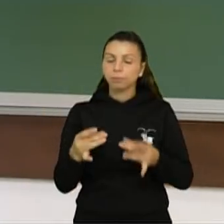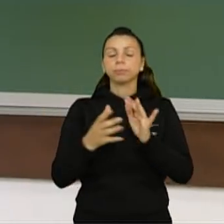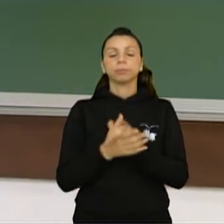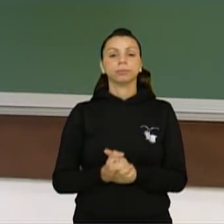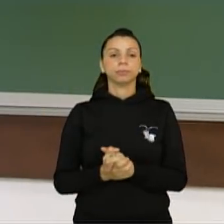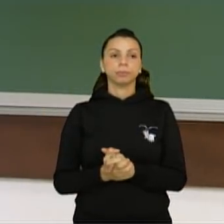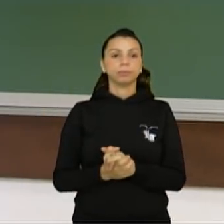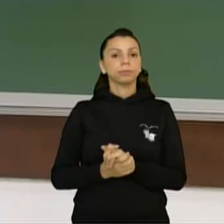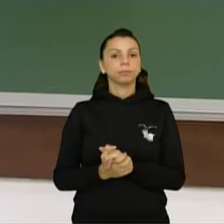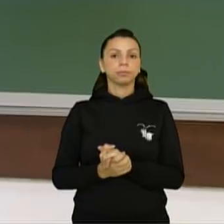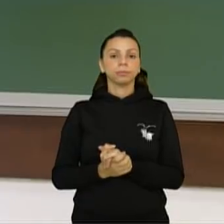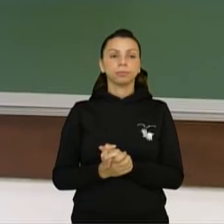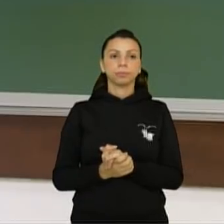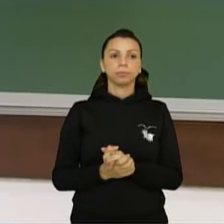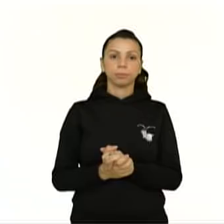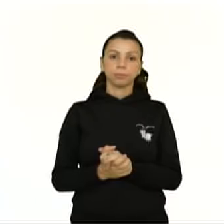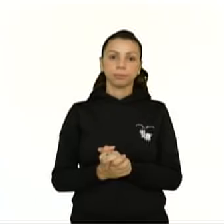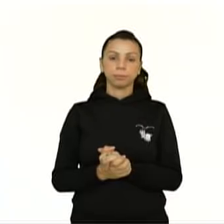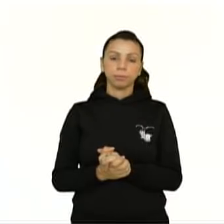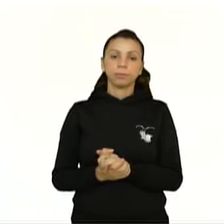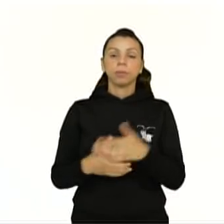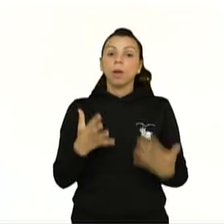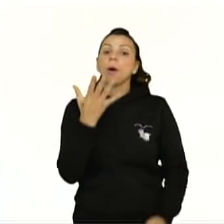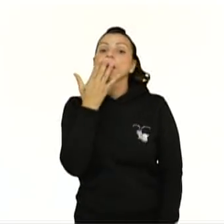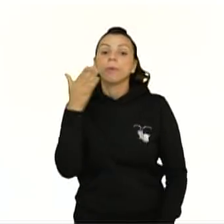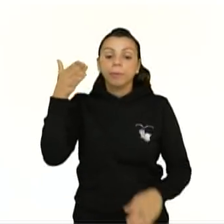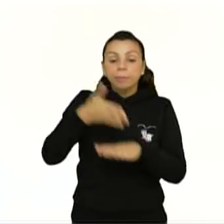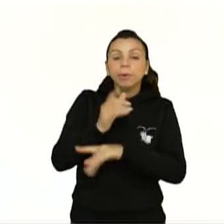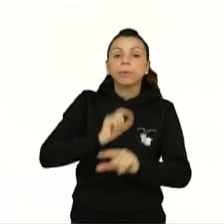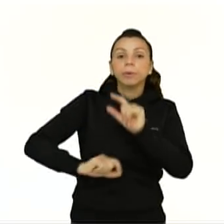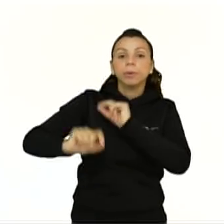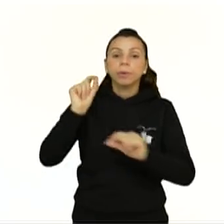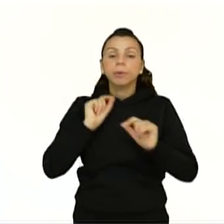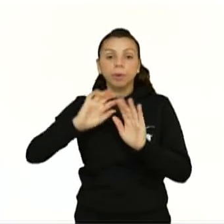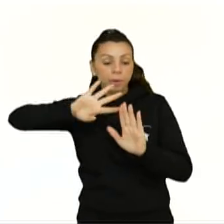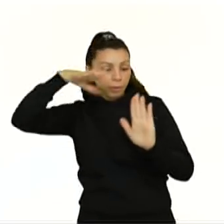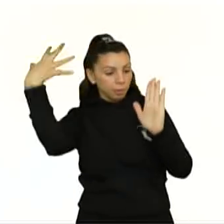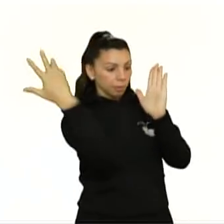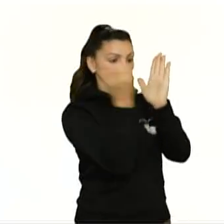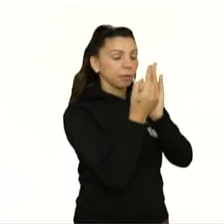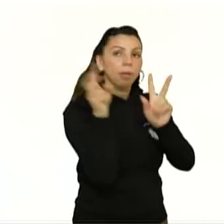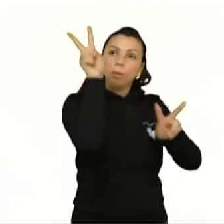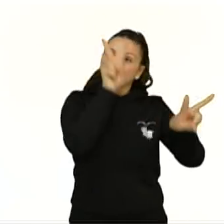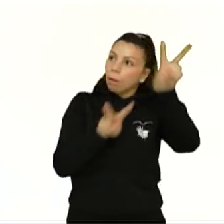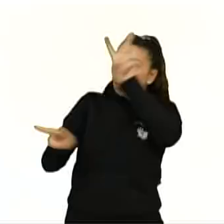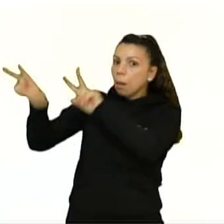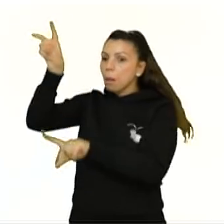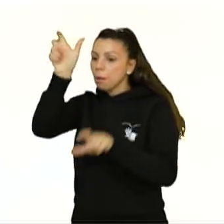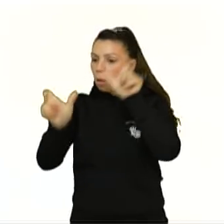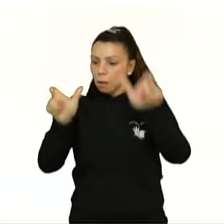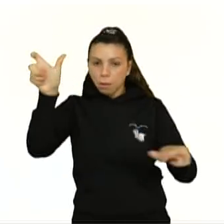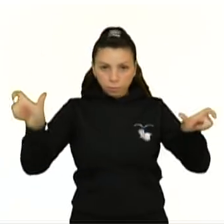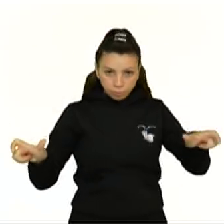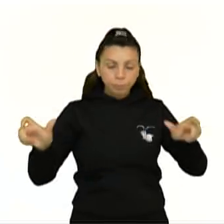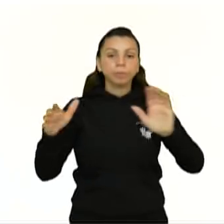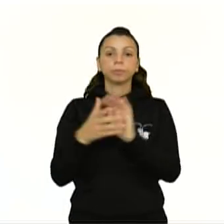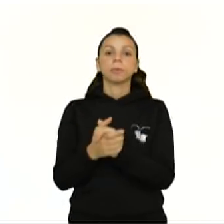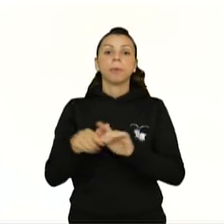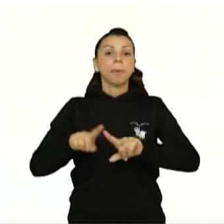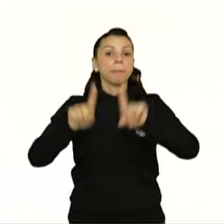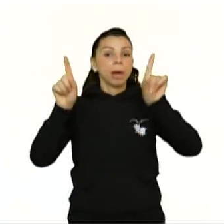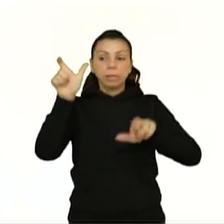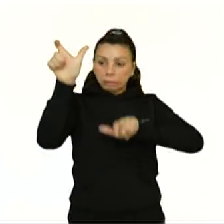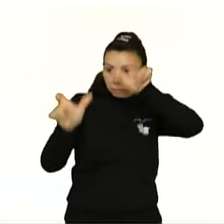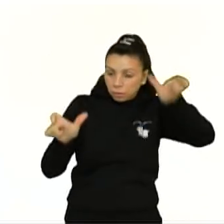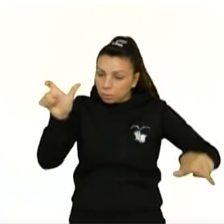legal? Então vamos lá. Bem, a cor participa da construção simbólica perceptiva de todas as pessoas, porém, as pessoas podem